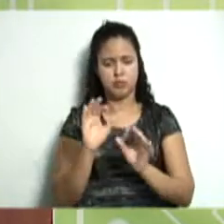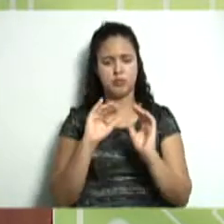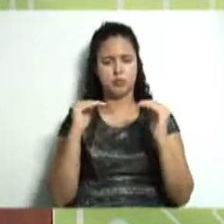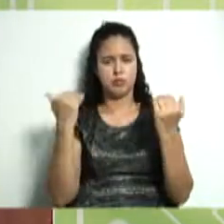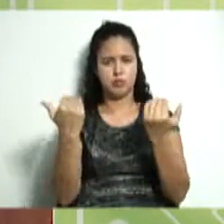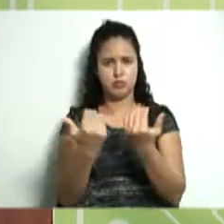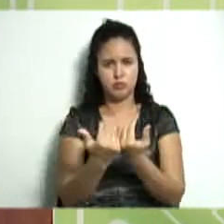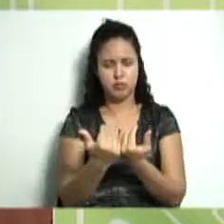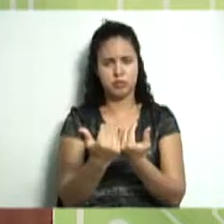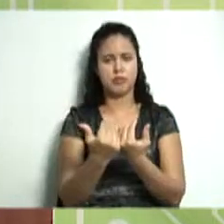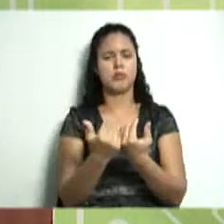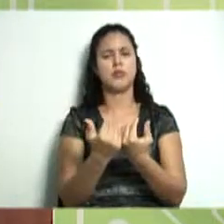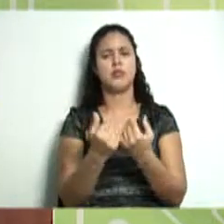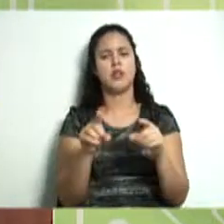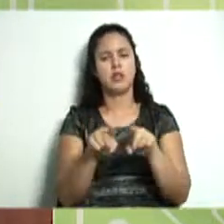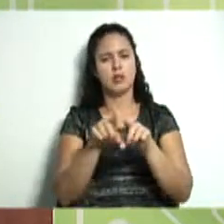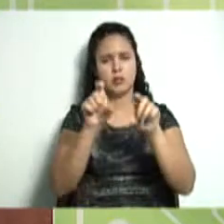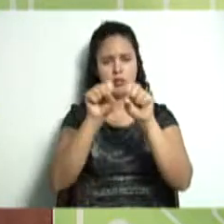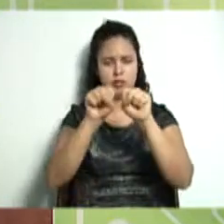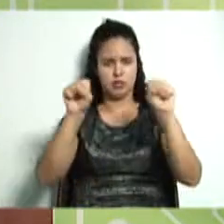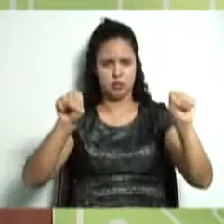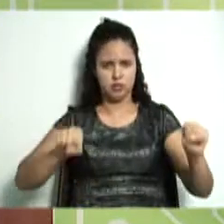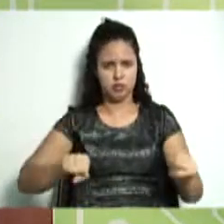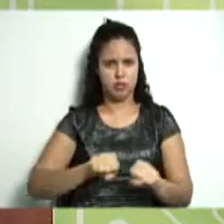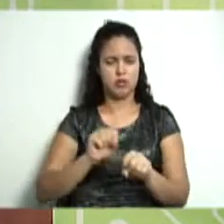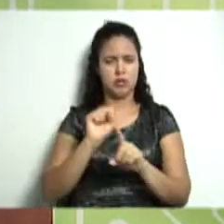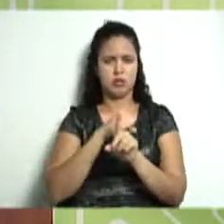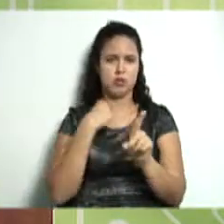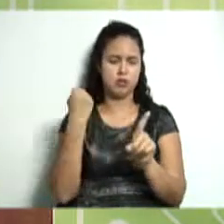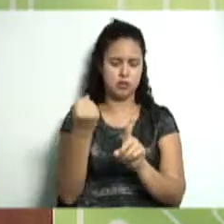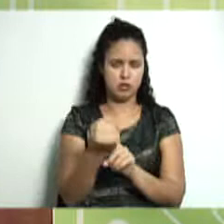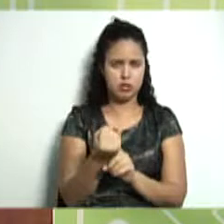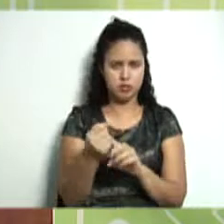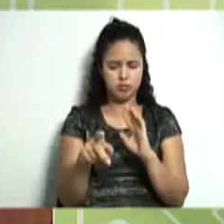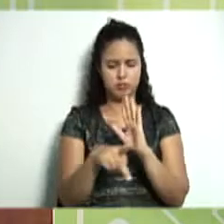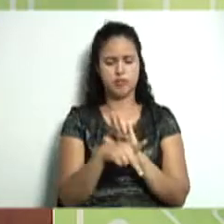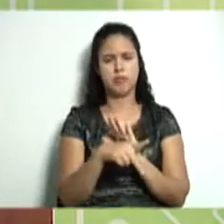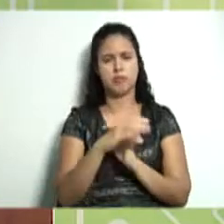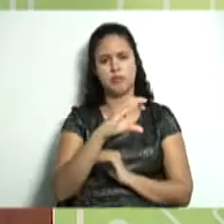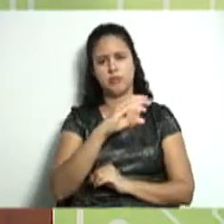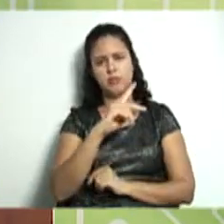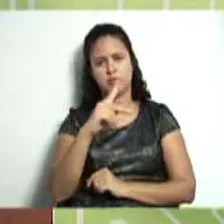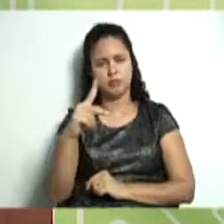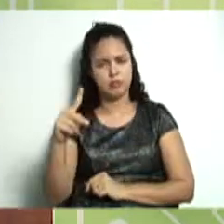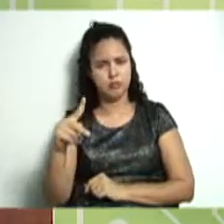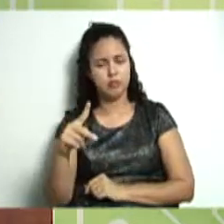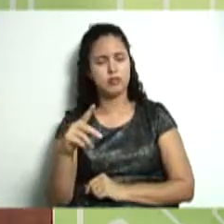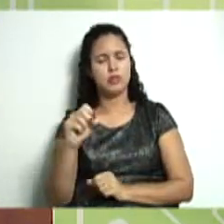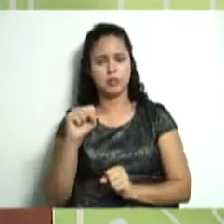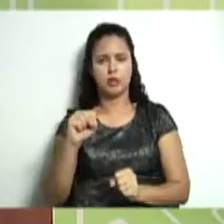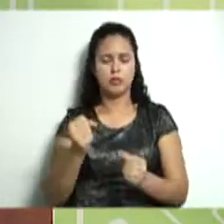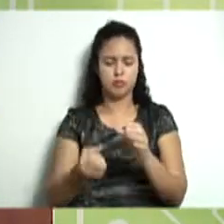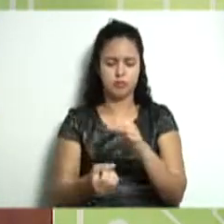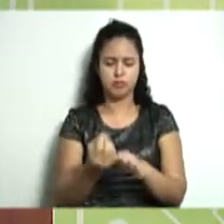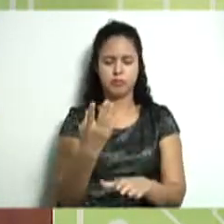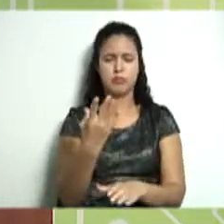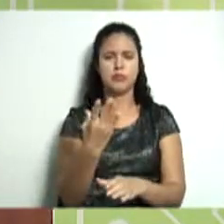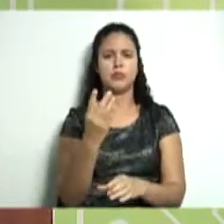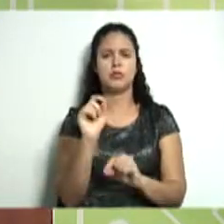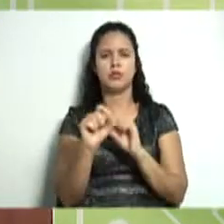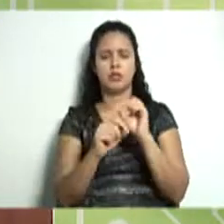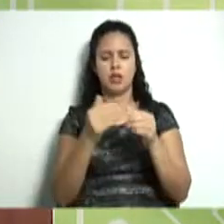comunidade e esse quadro social da cooperativa deve produzir